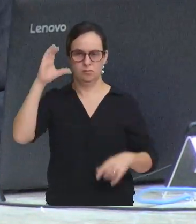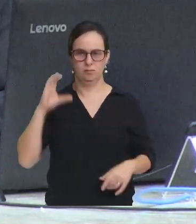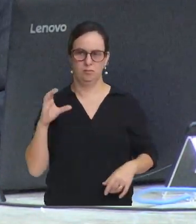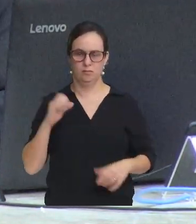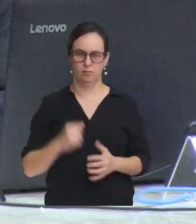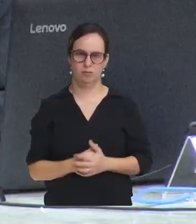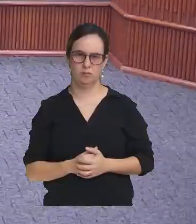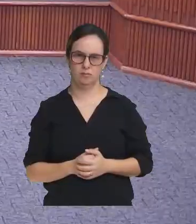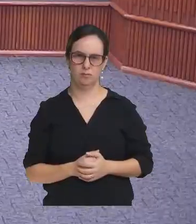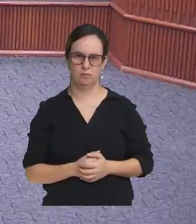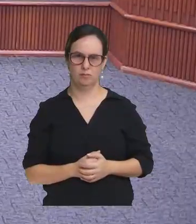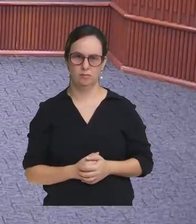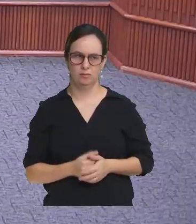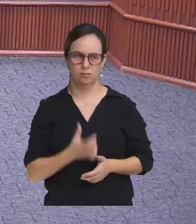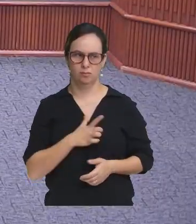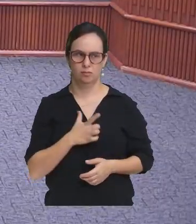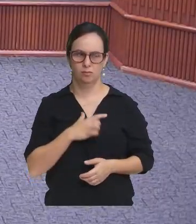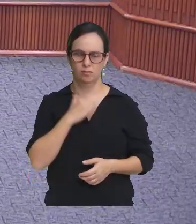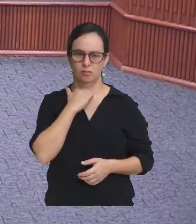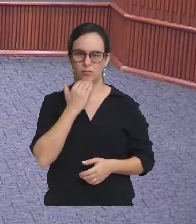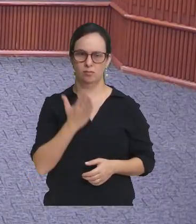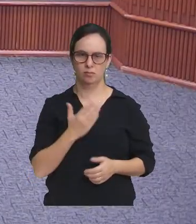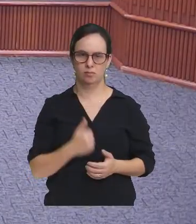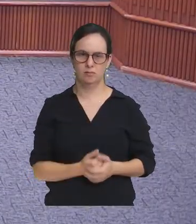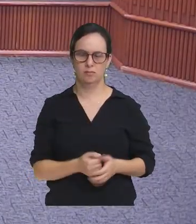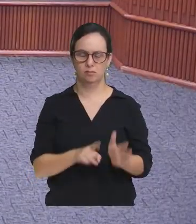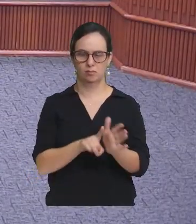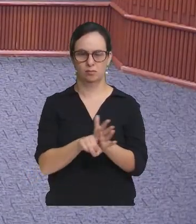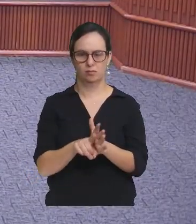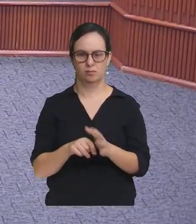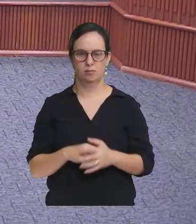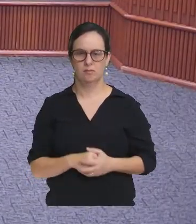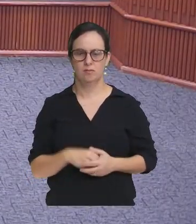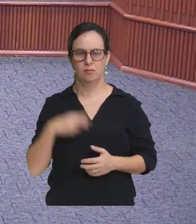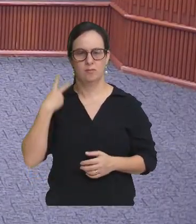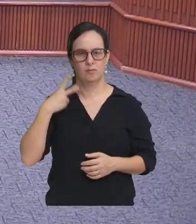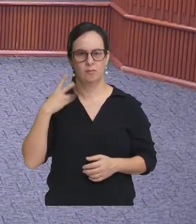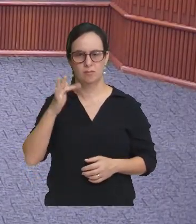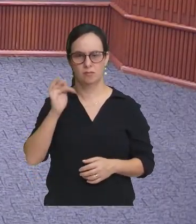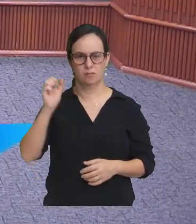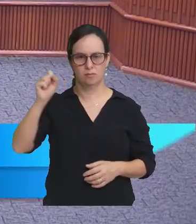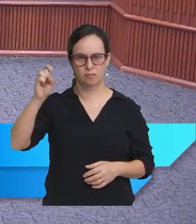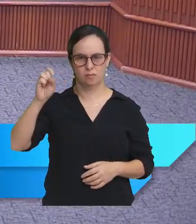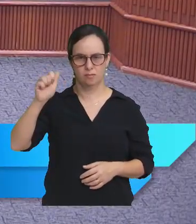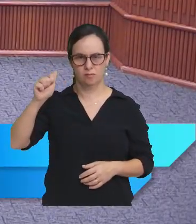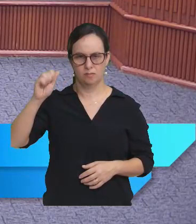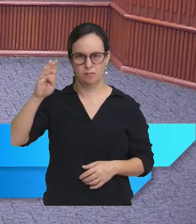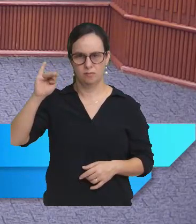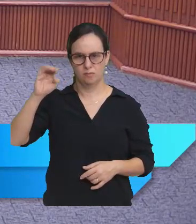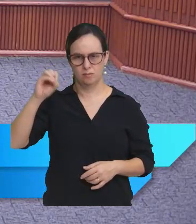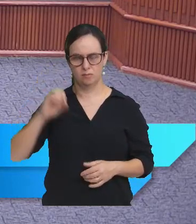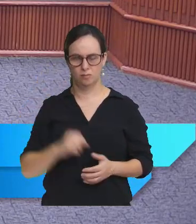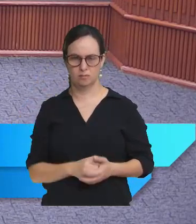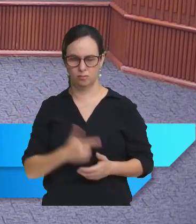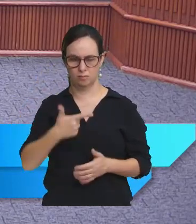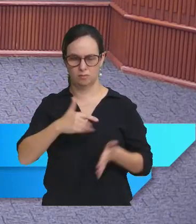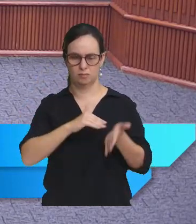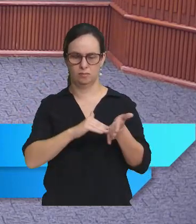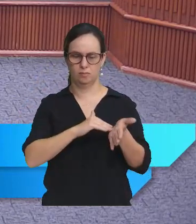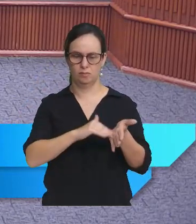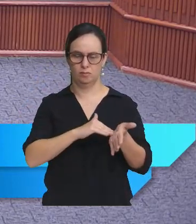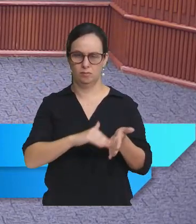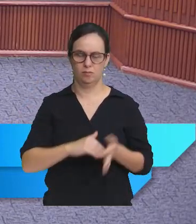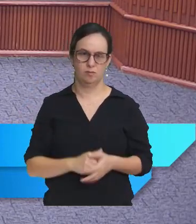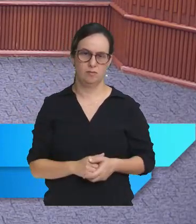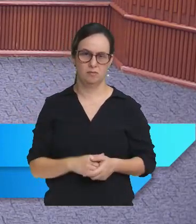não havendo ninguém inscrito, eu consulto o vereador Fabinho Alerta Verbal, nosso segundo secretário, se existem